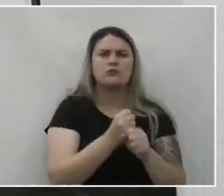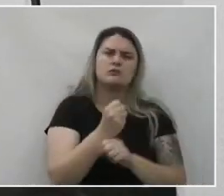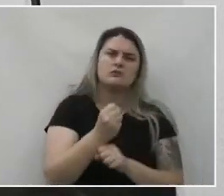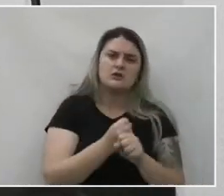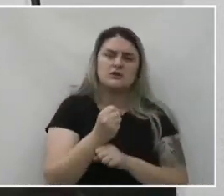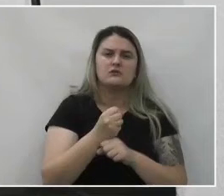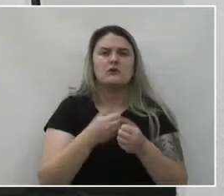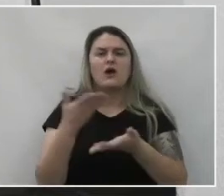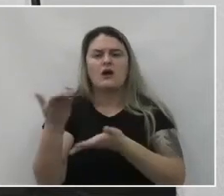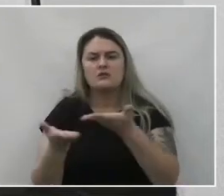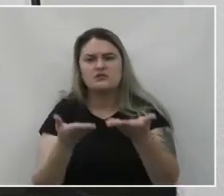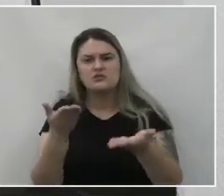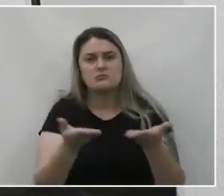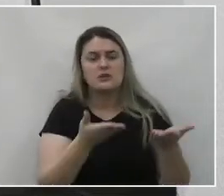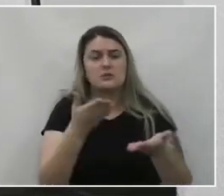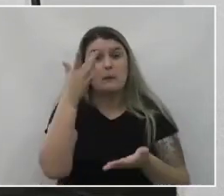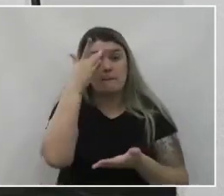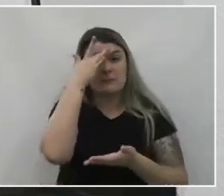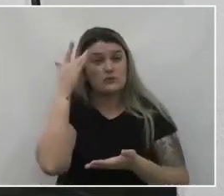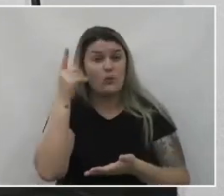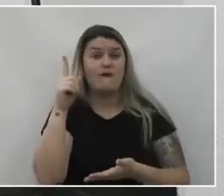e acolhendo vítimas de violência,